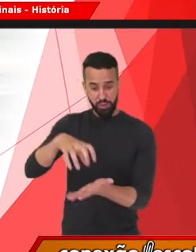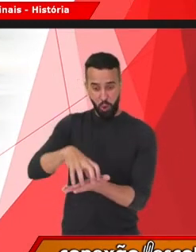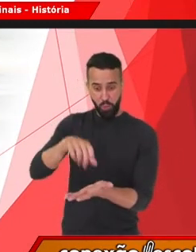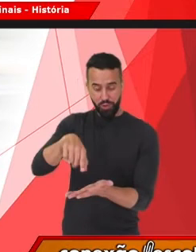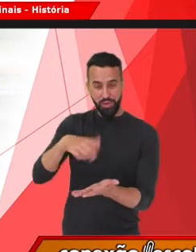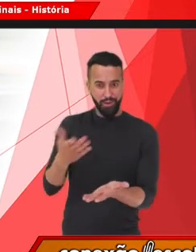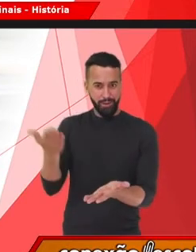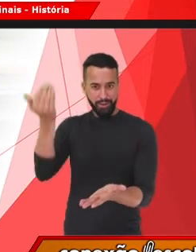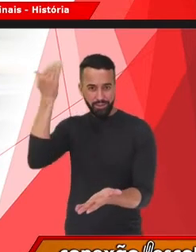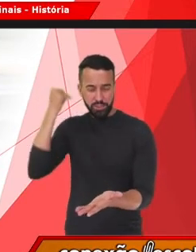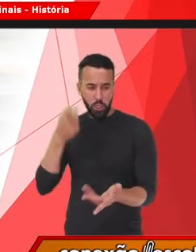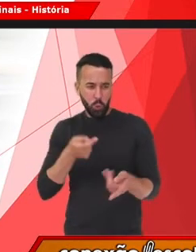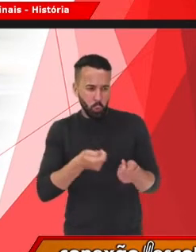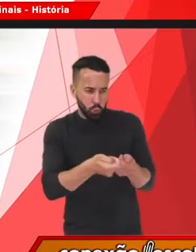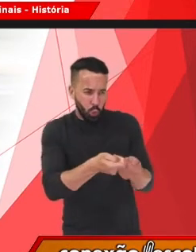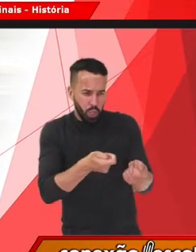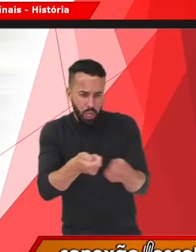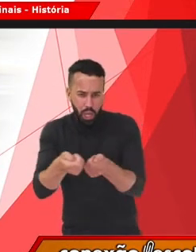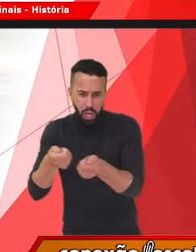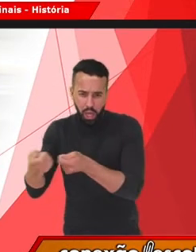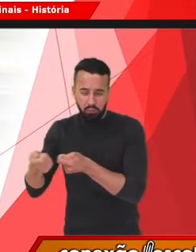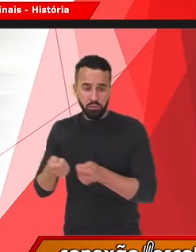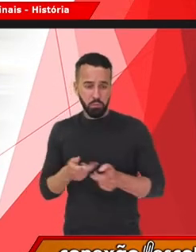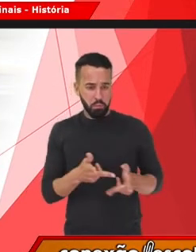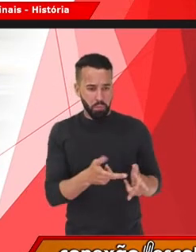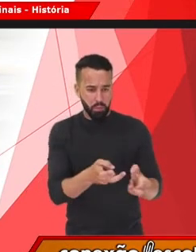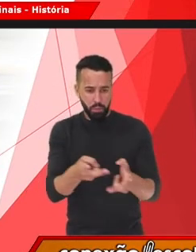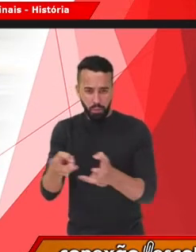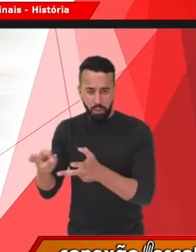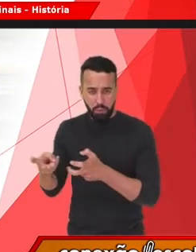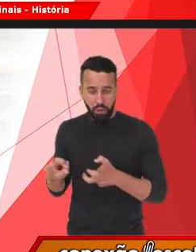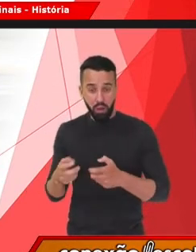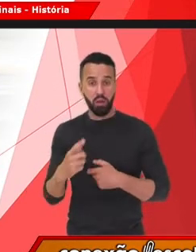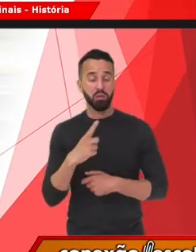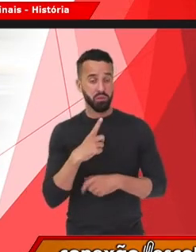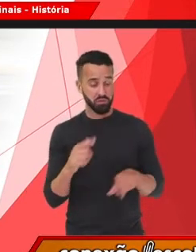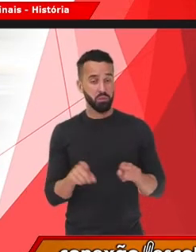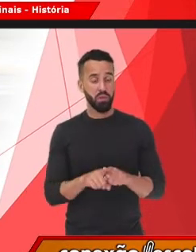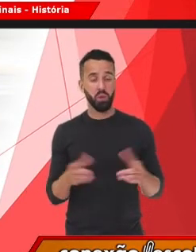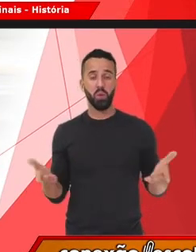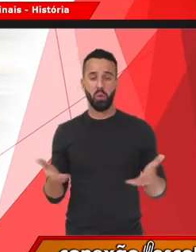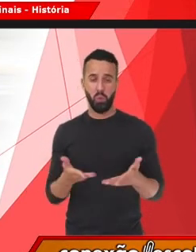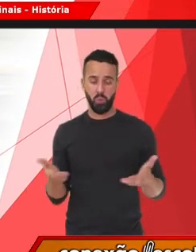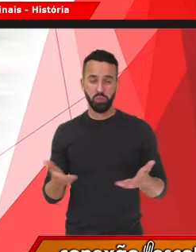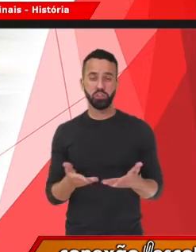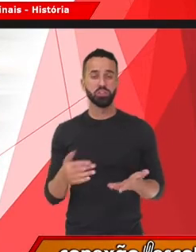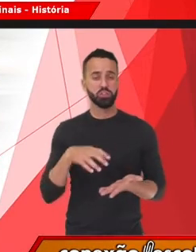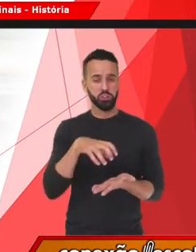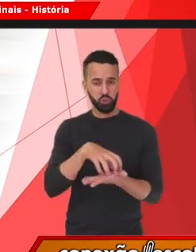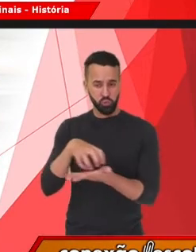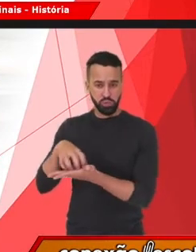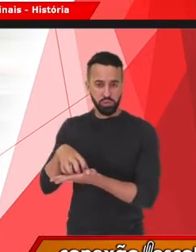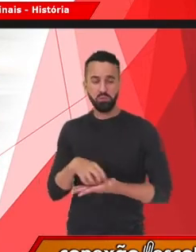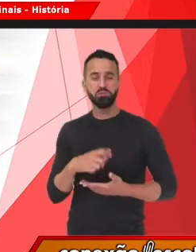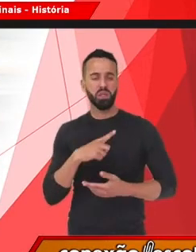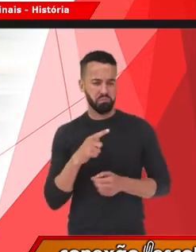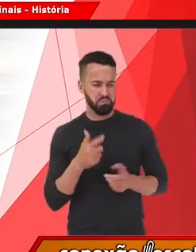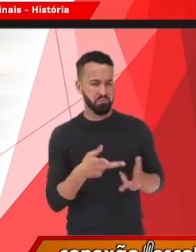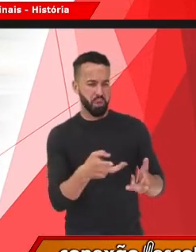nos controlava e explorava, hoje nós temos instituições que nos controlam e nos